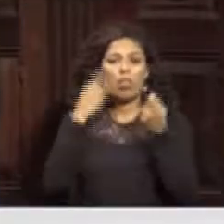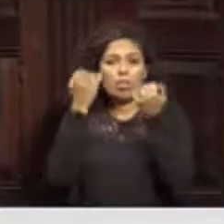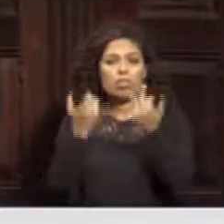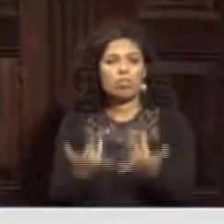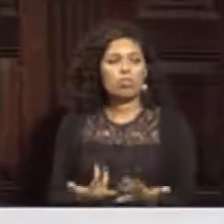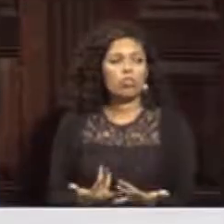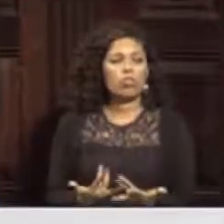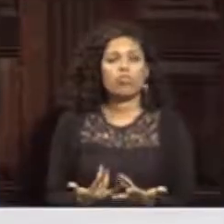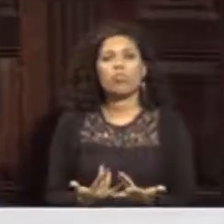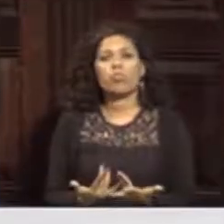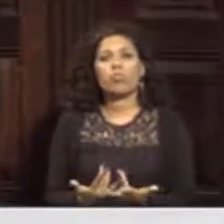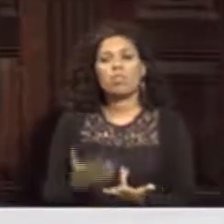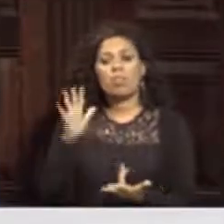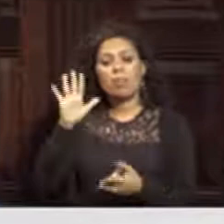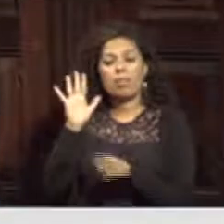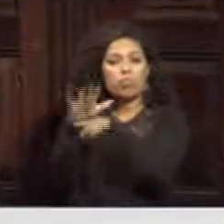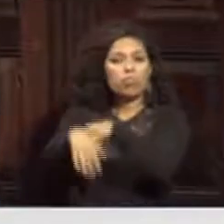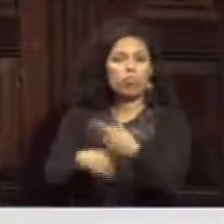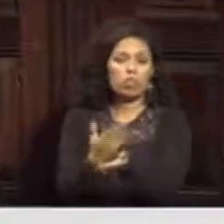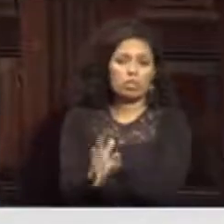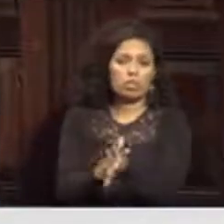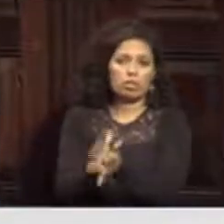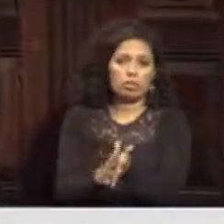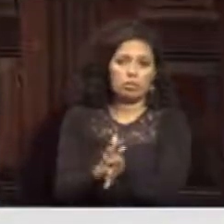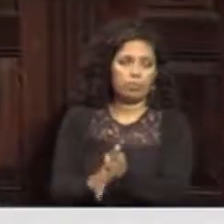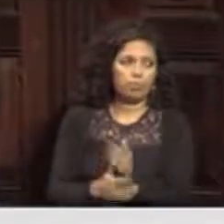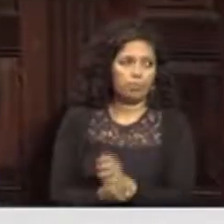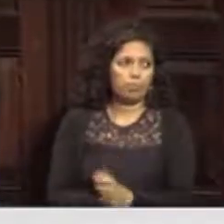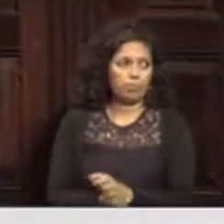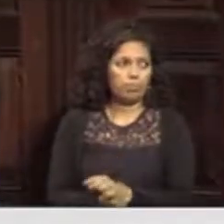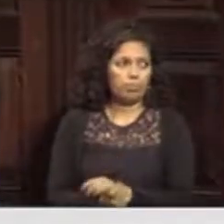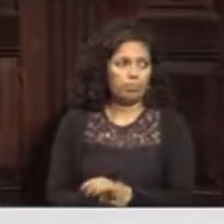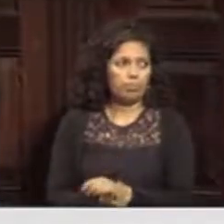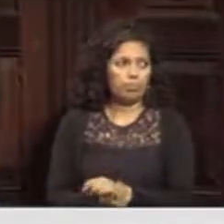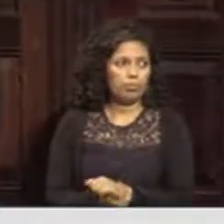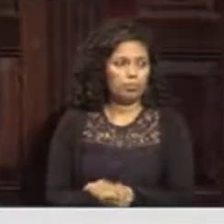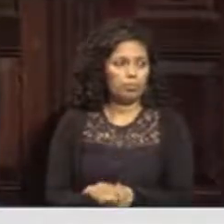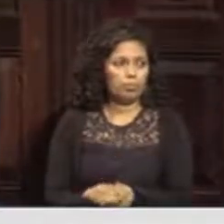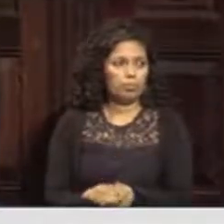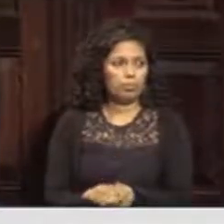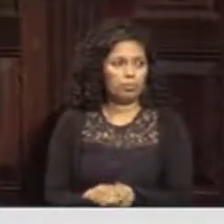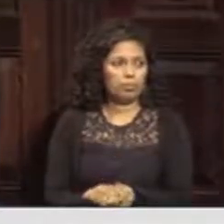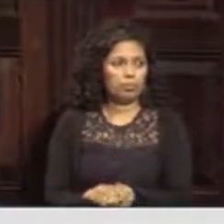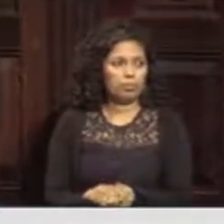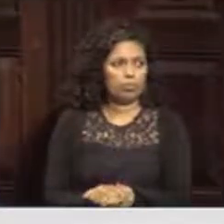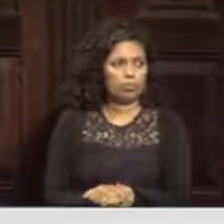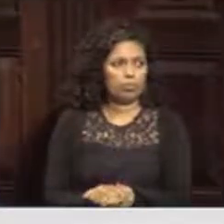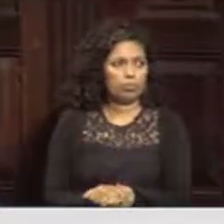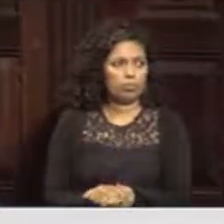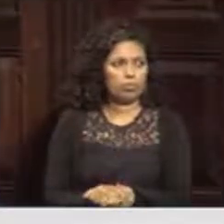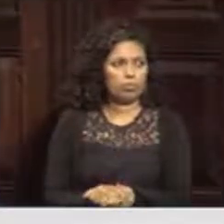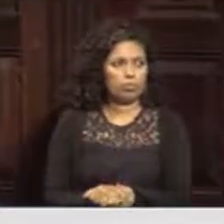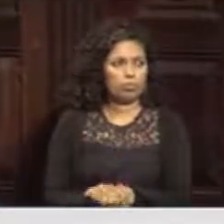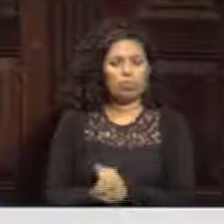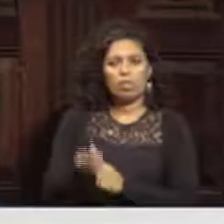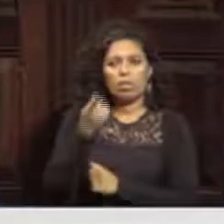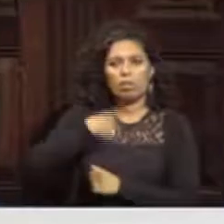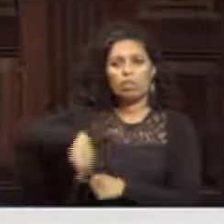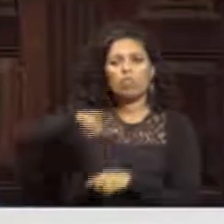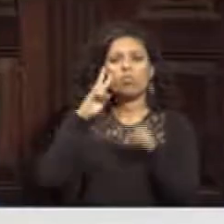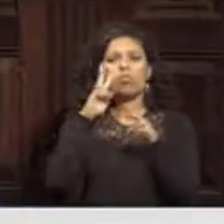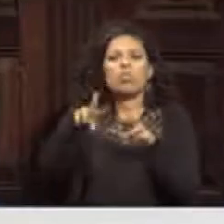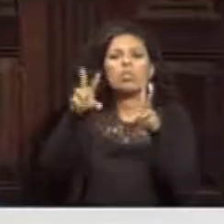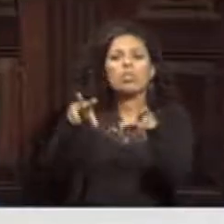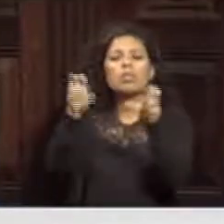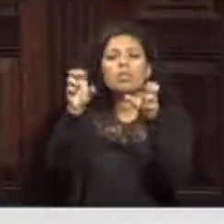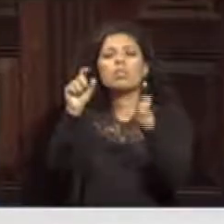e evidentemente que estou falando isso em tom de pilhéria, o Meirelles